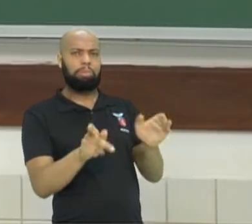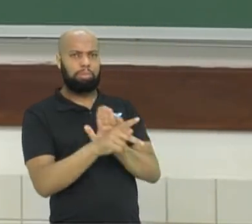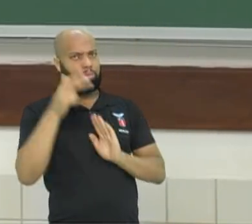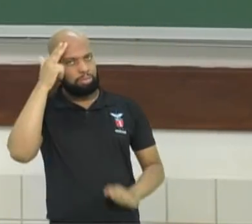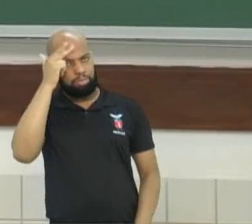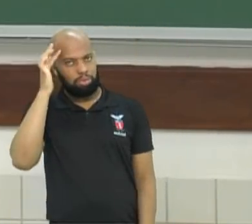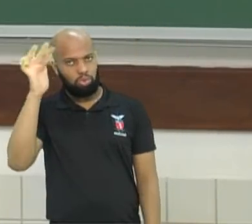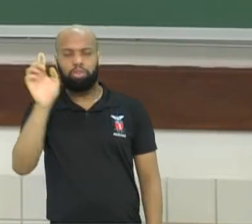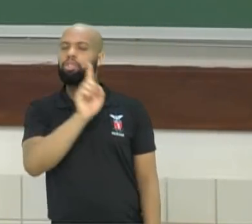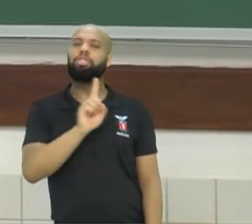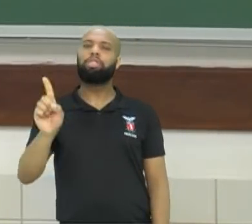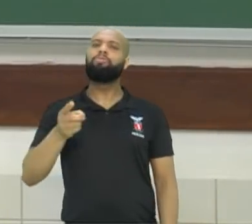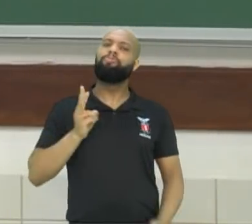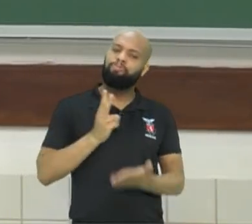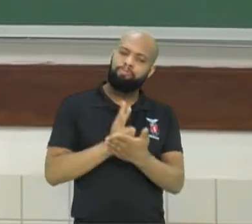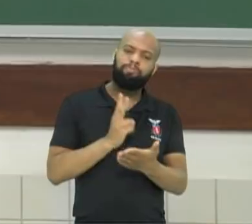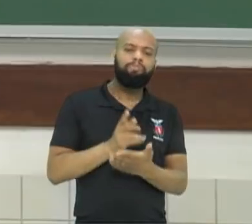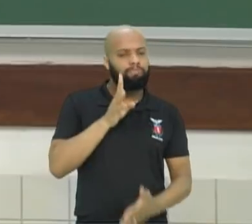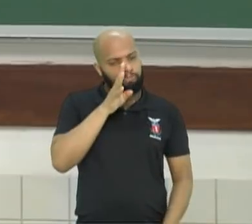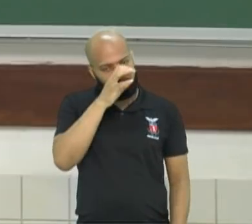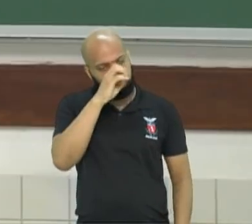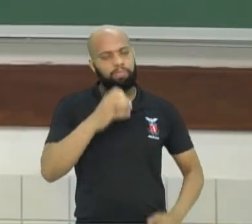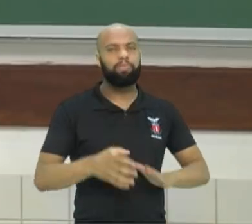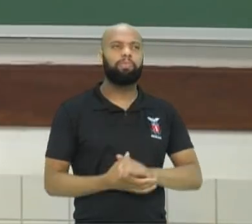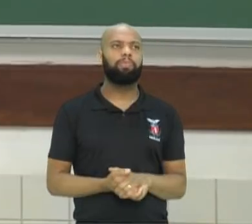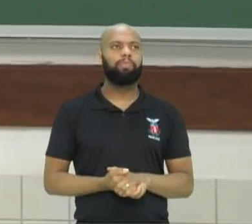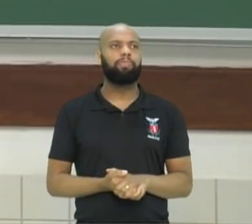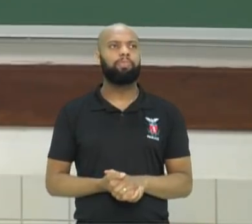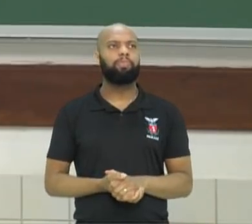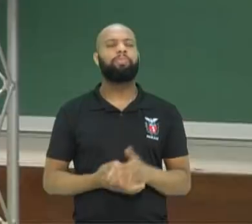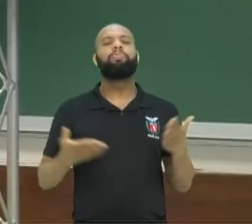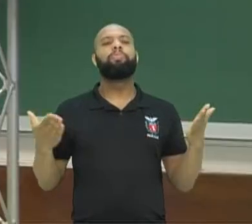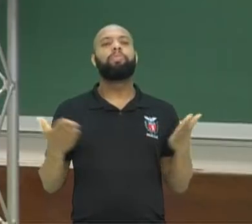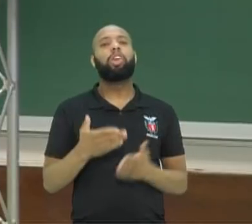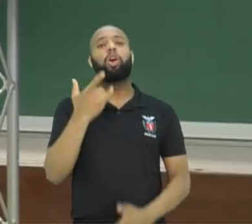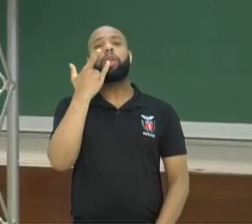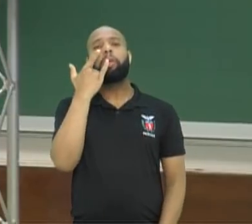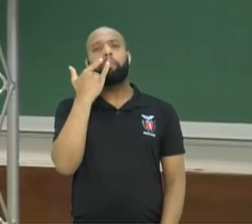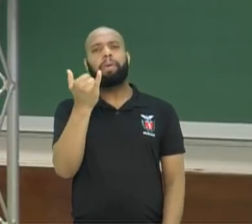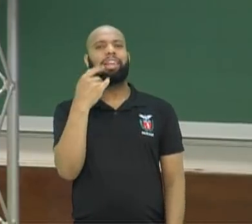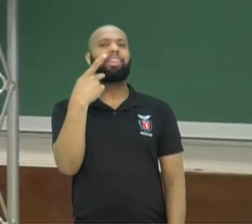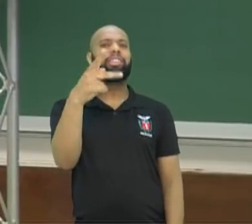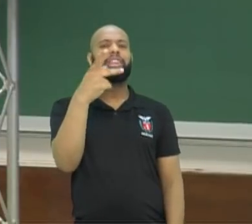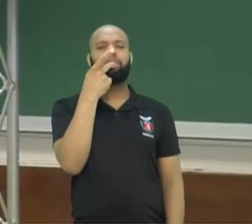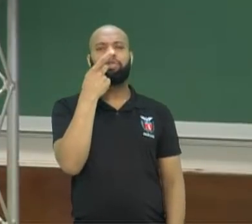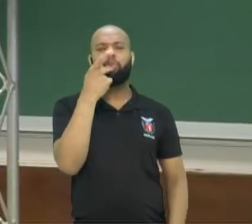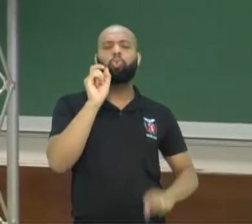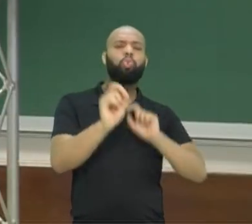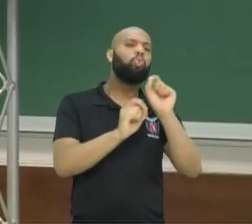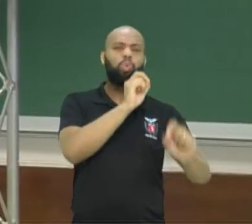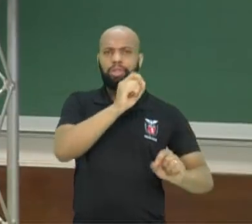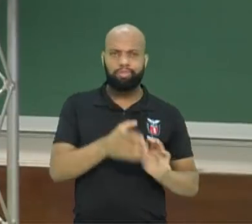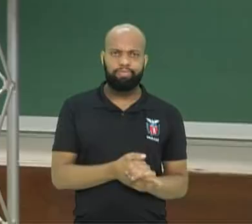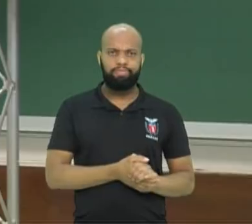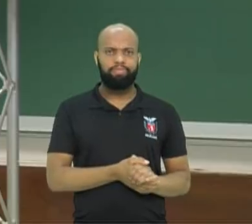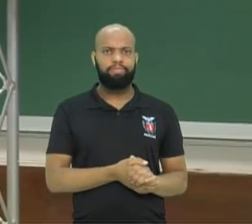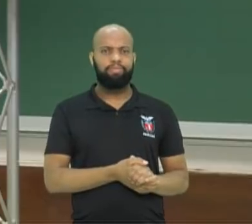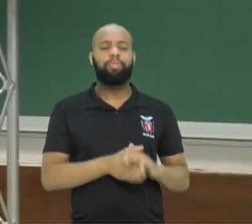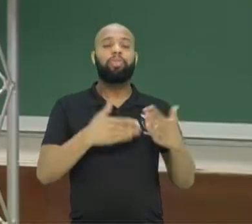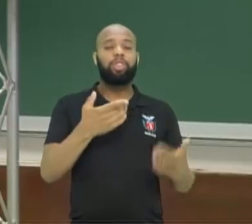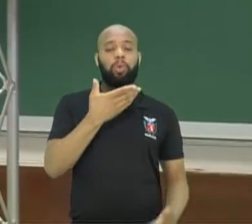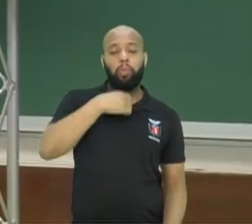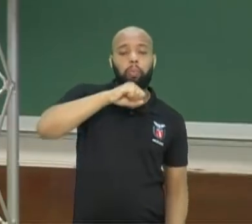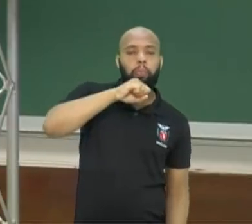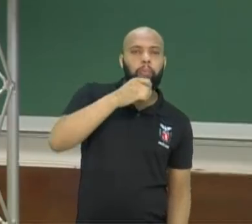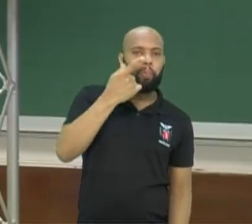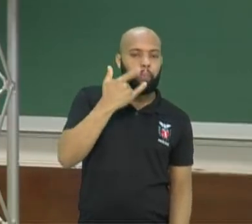que ela acha importante e é uma excelente artista. E aí? E o pai dela? o que o pai dela falava para ela. Será que o pai